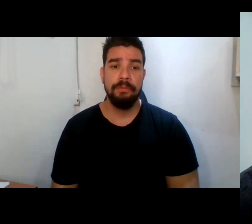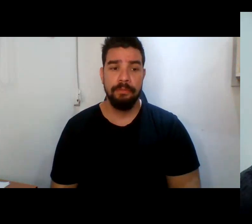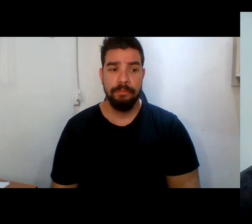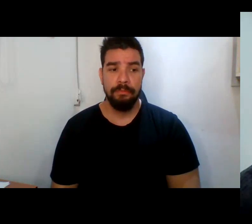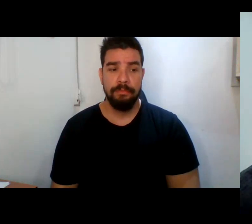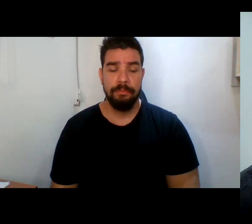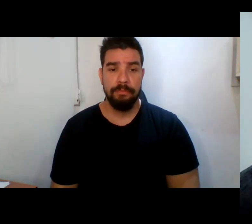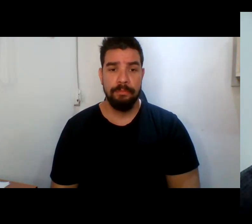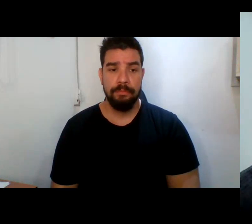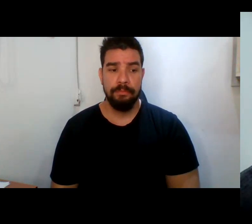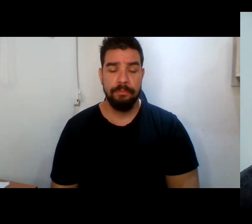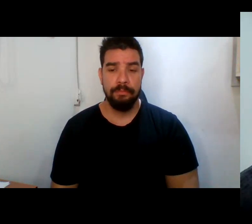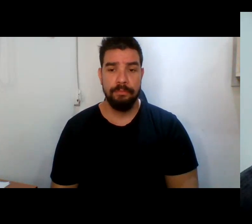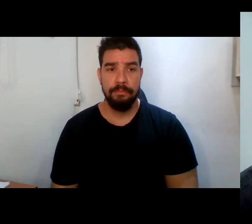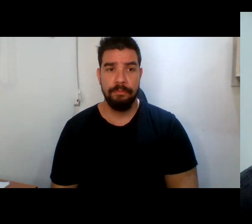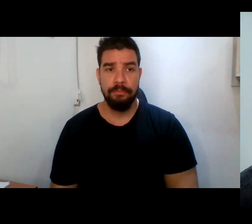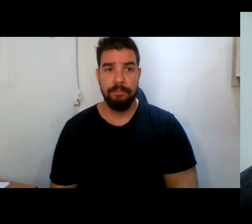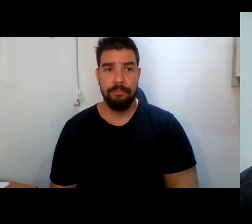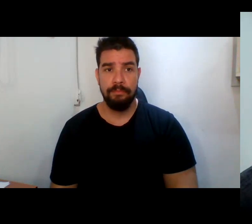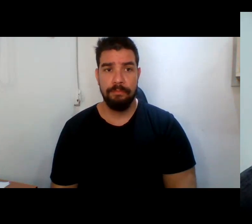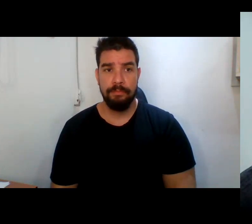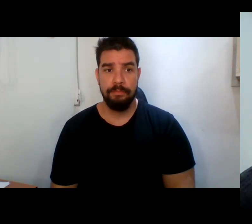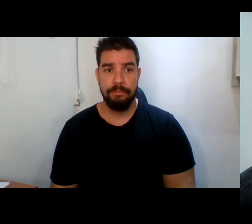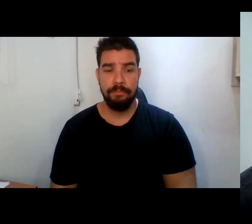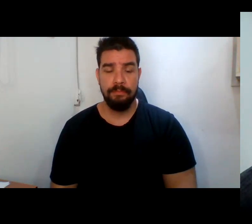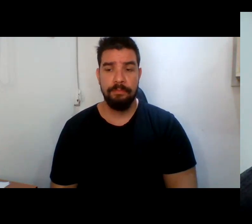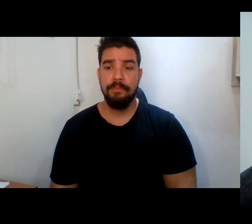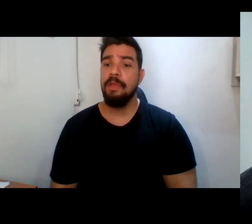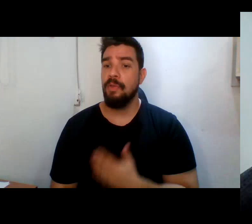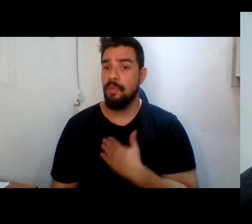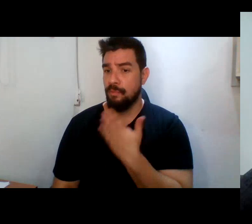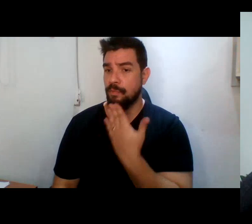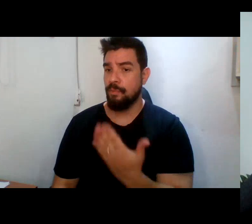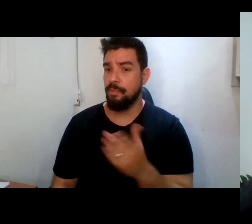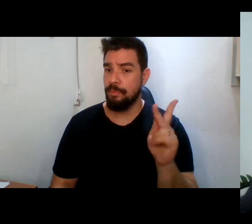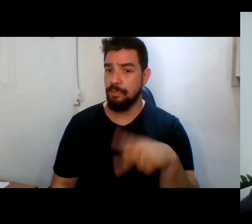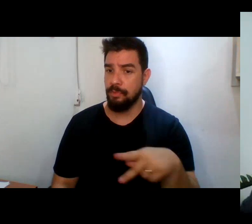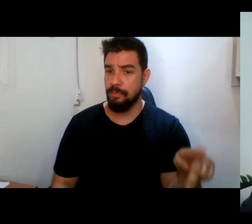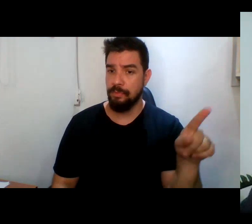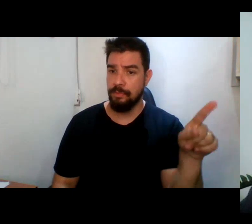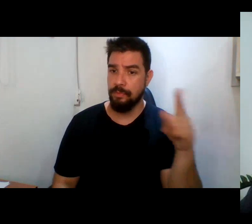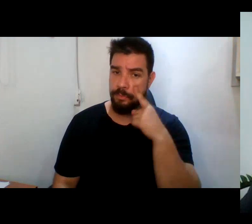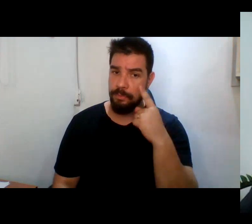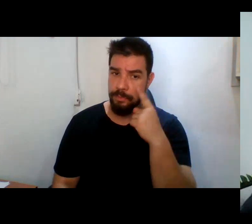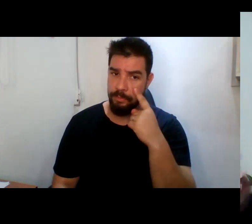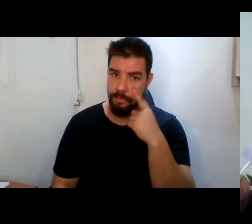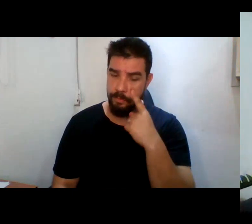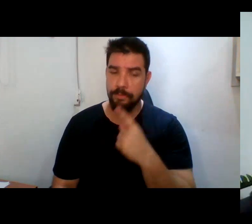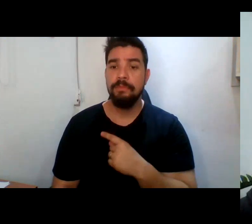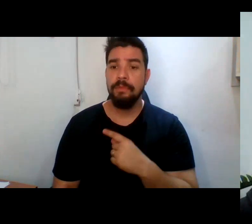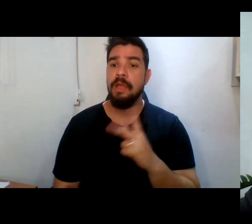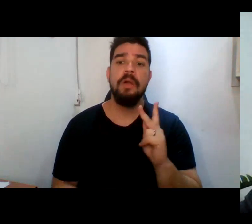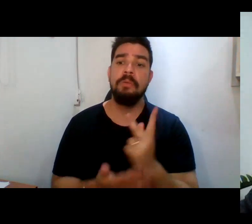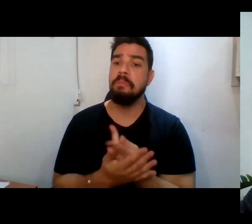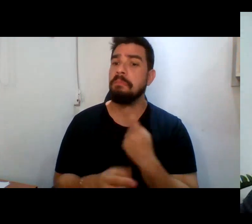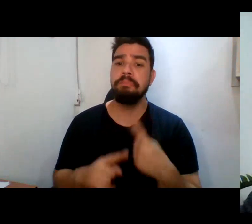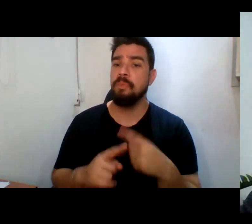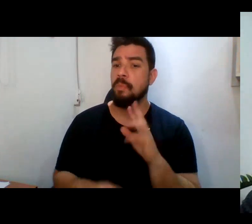3/6. Também no Moodle. Eu vou pedir para ela dar uma olhada para ver o que aconteceu, tá